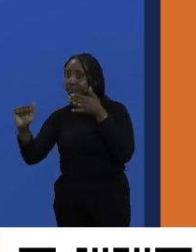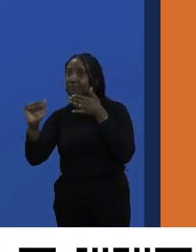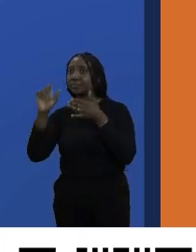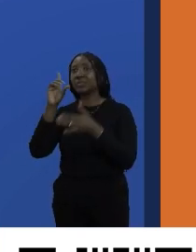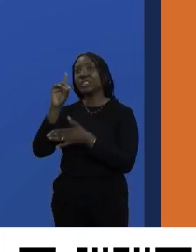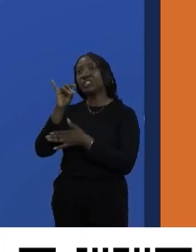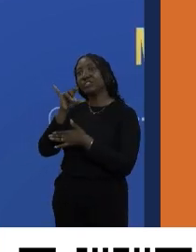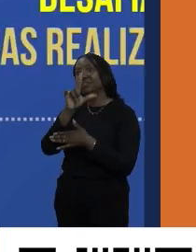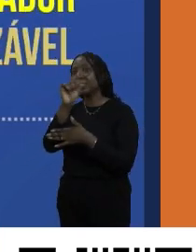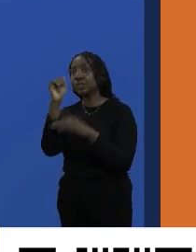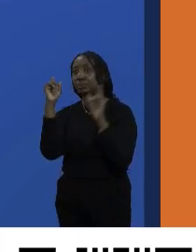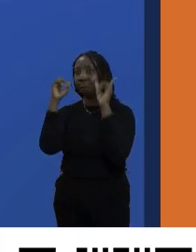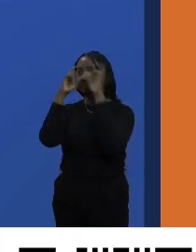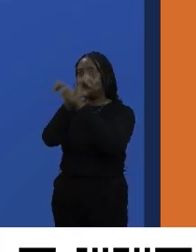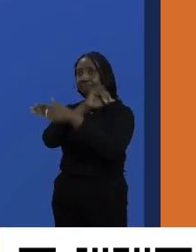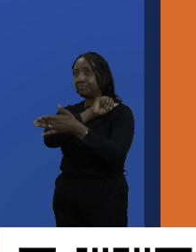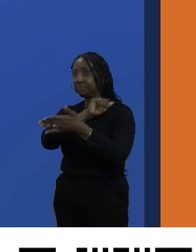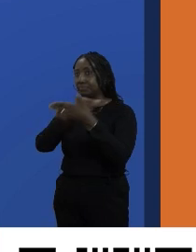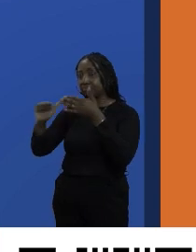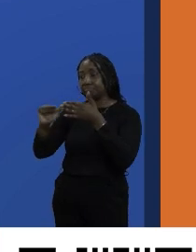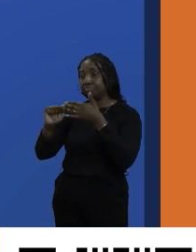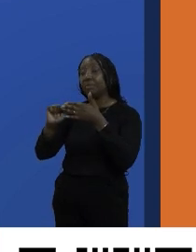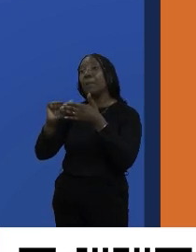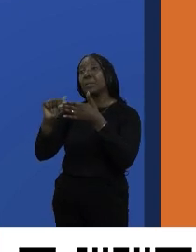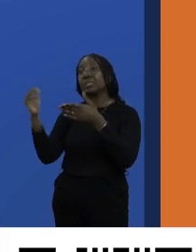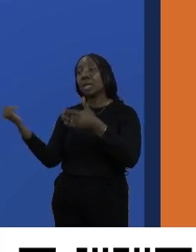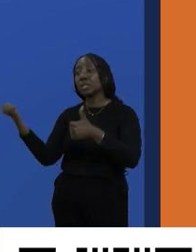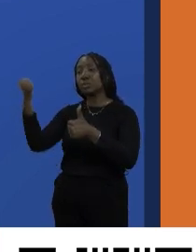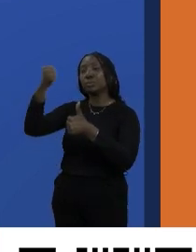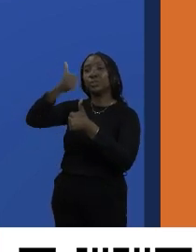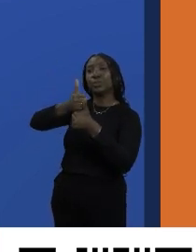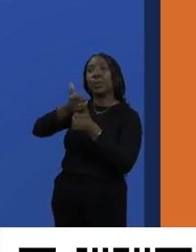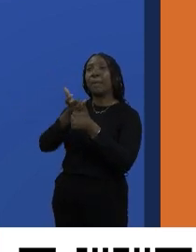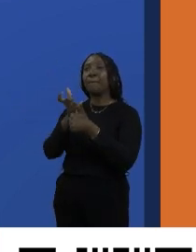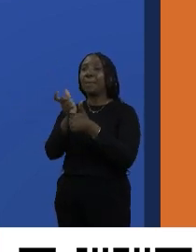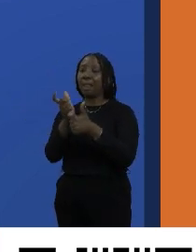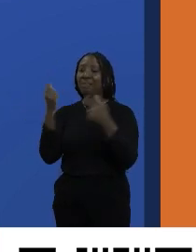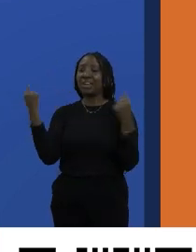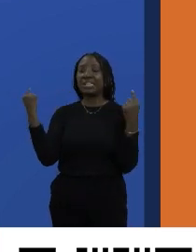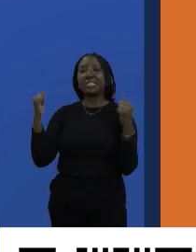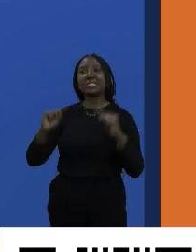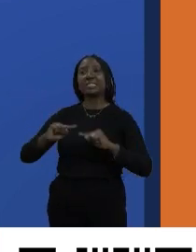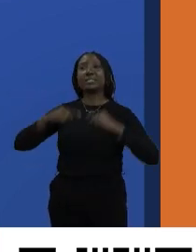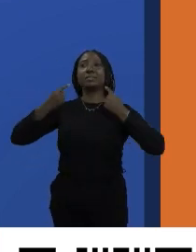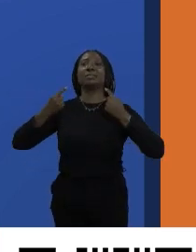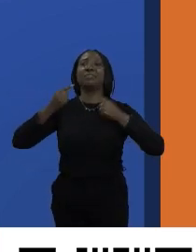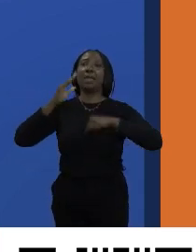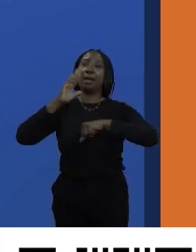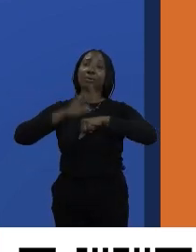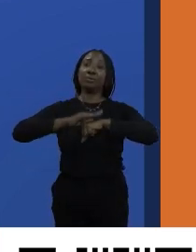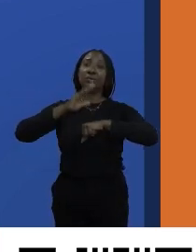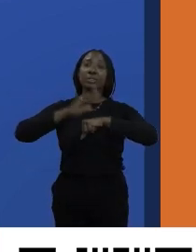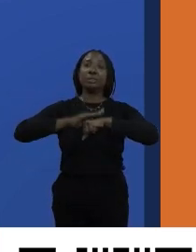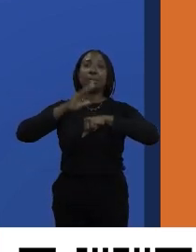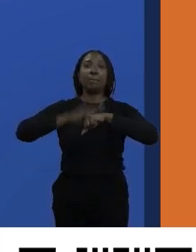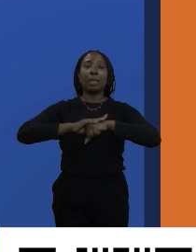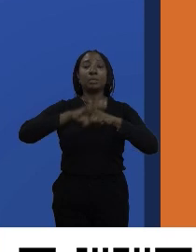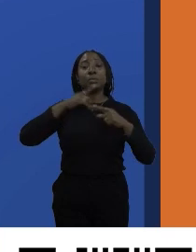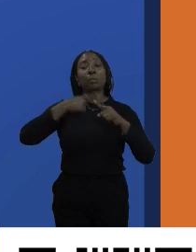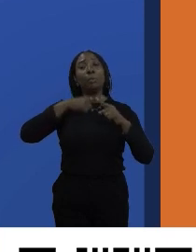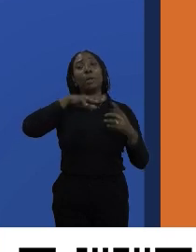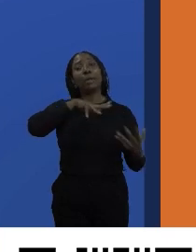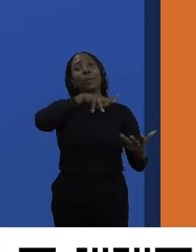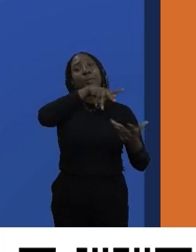mudar. A gente tem que ser desafiar. Desafie você, desafie os outros, desafie todo mundo. O mundo é para